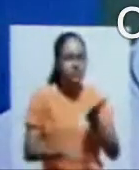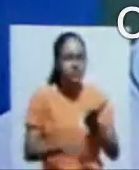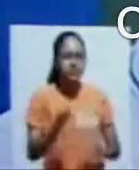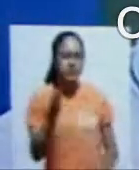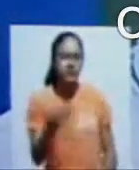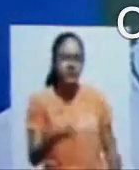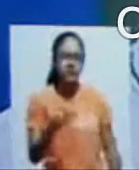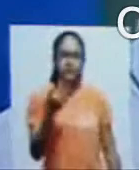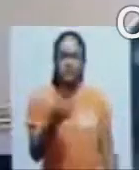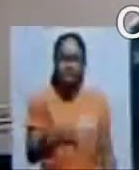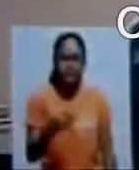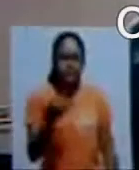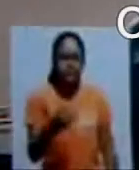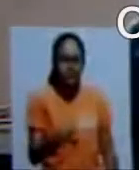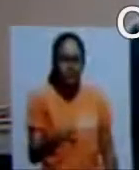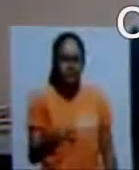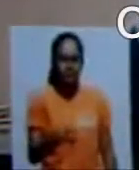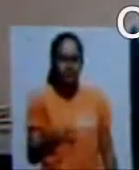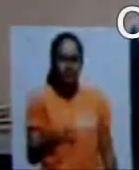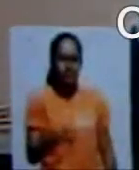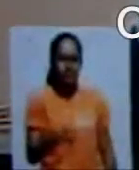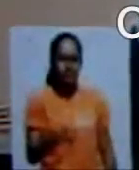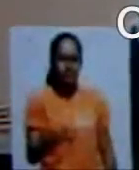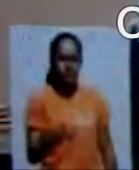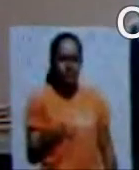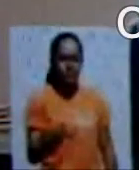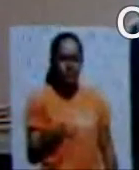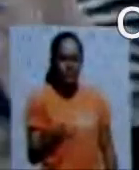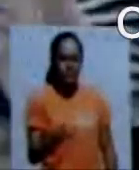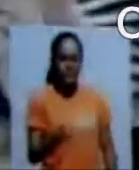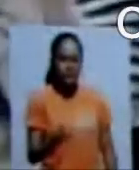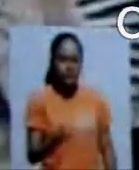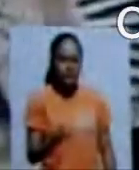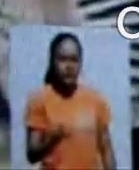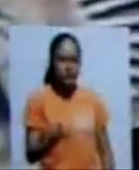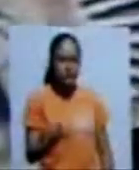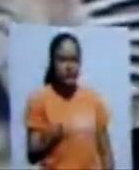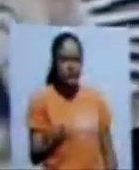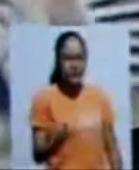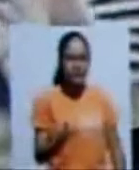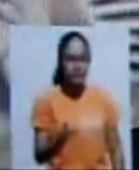eles. Eu tinha apertado 129 vezes.